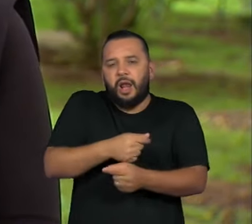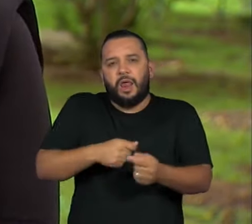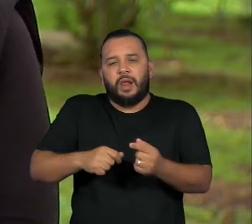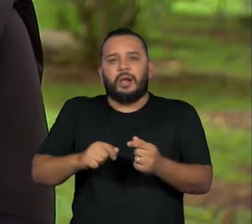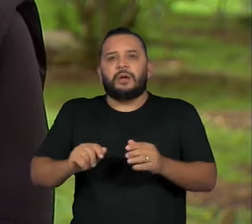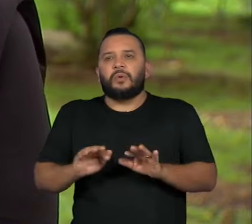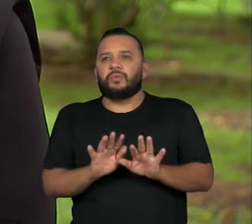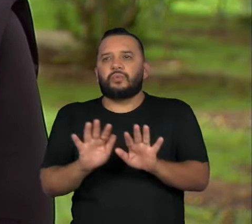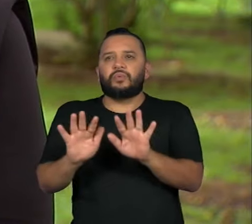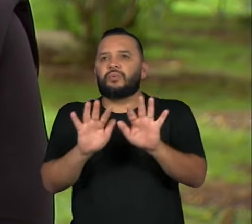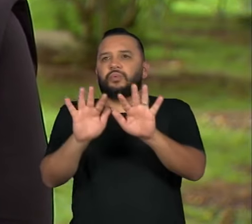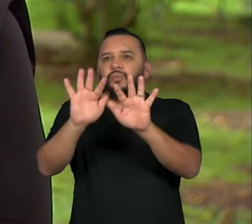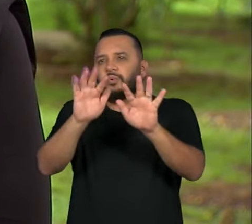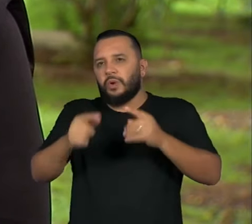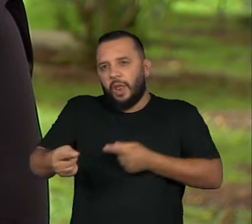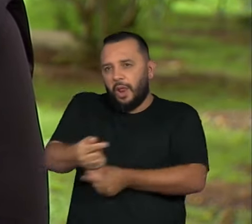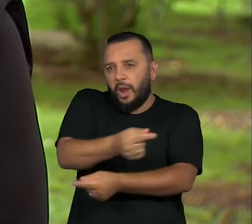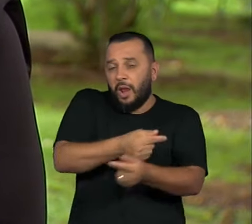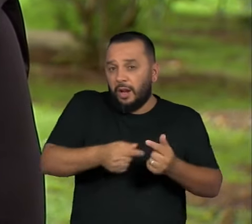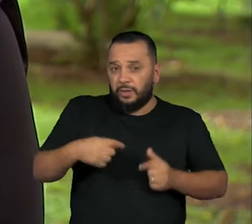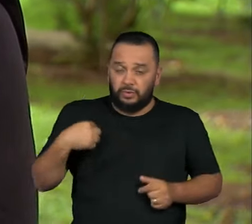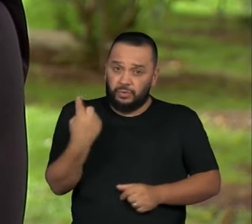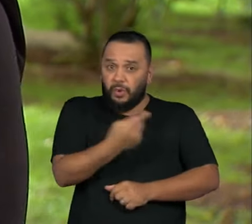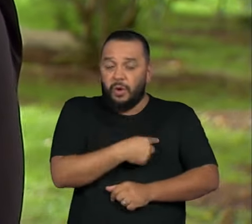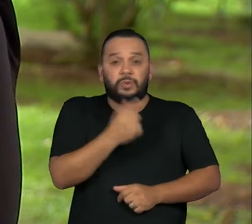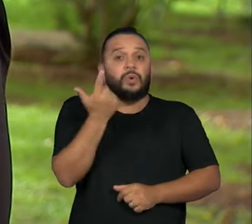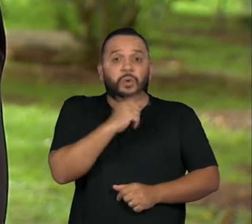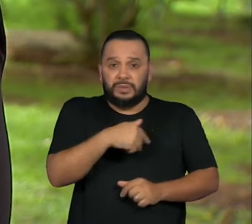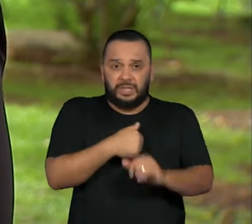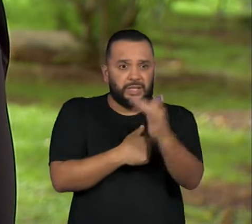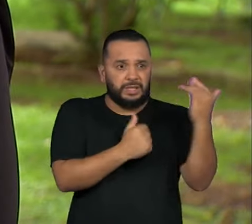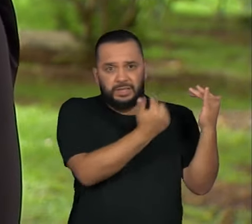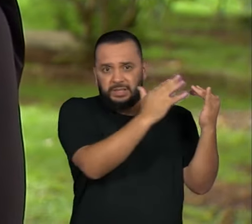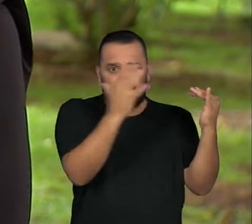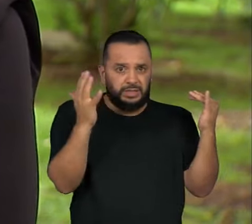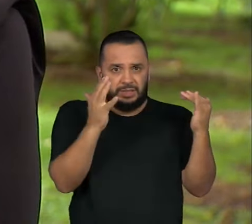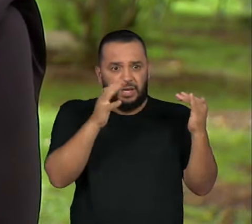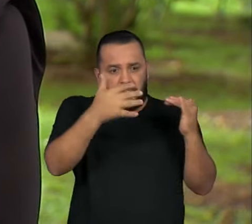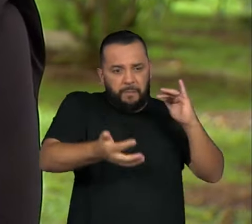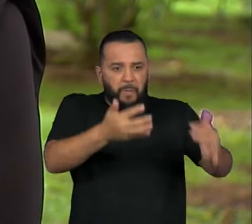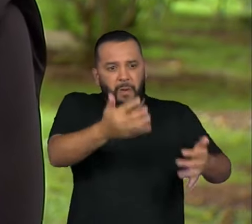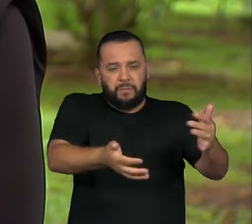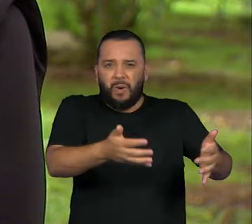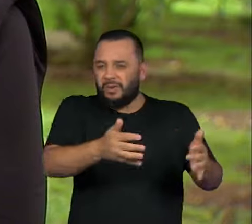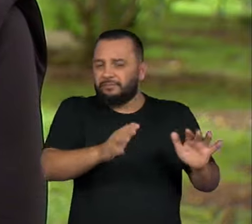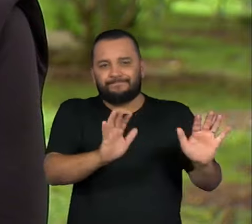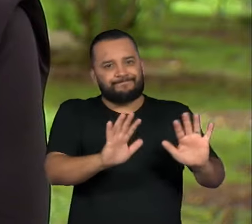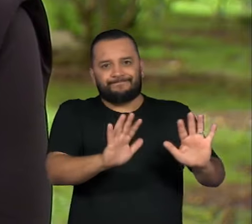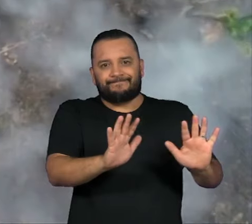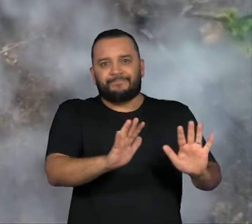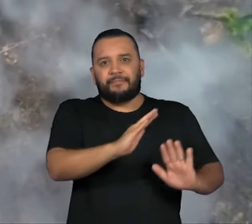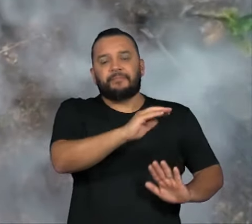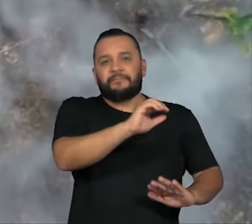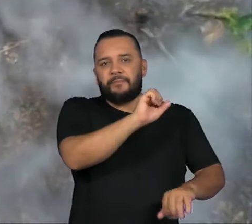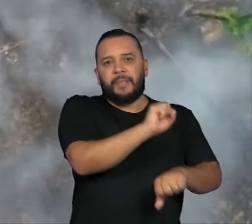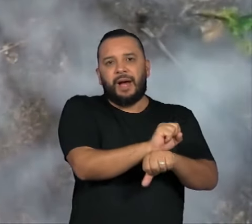gente conseguir reduzir o desmatamento e também tratar do processo de degradação